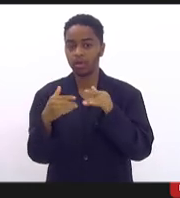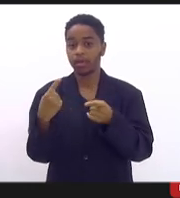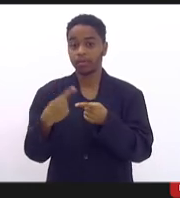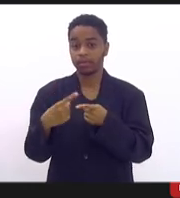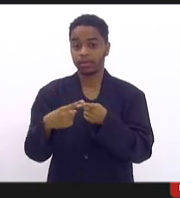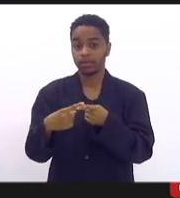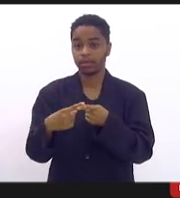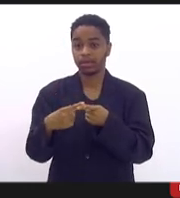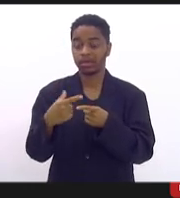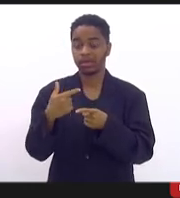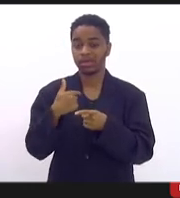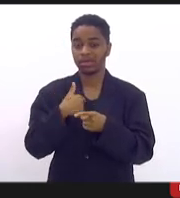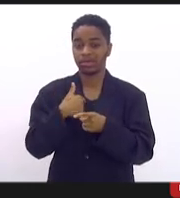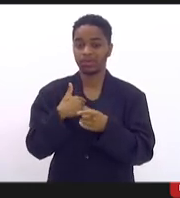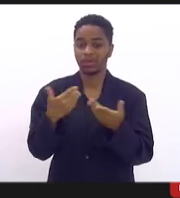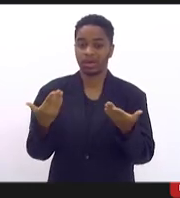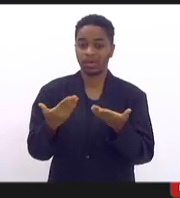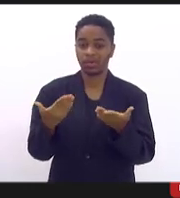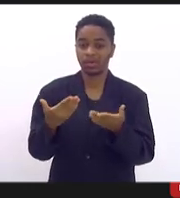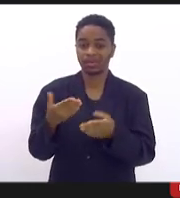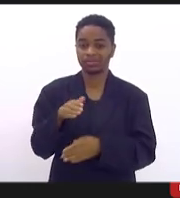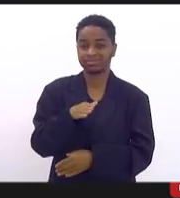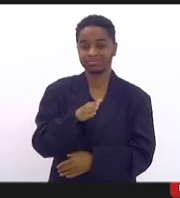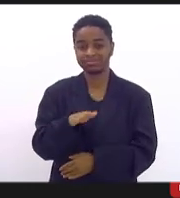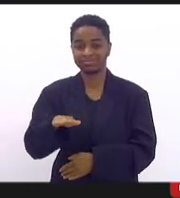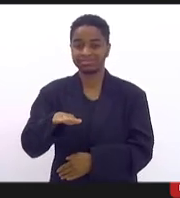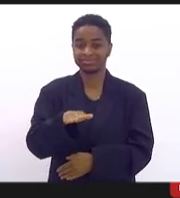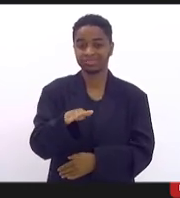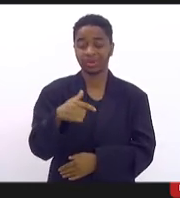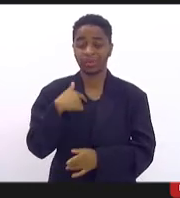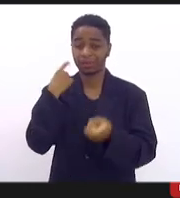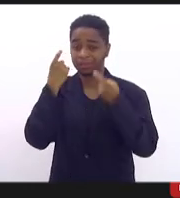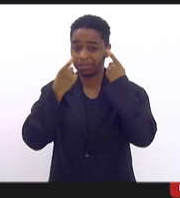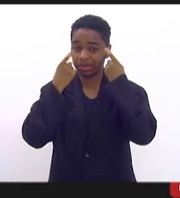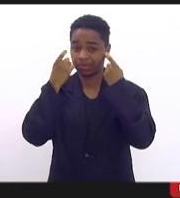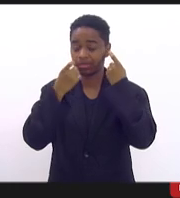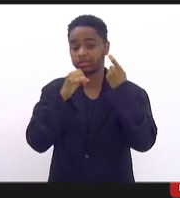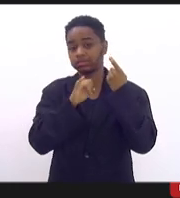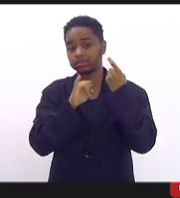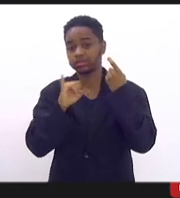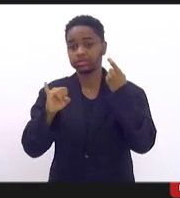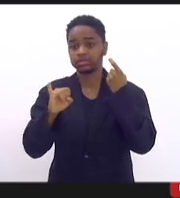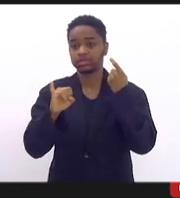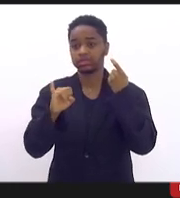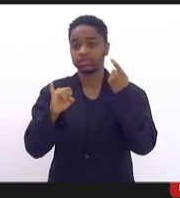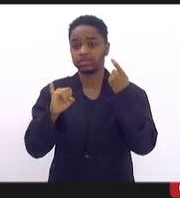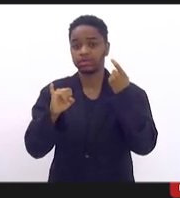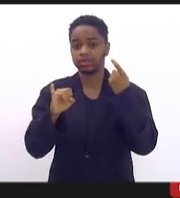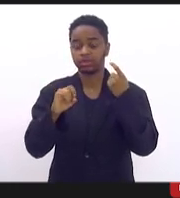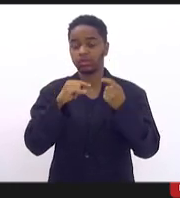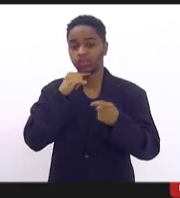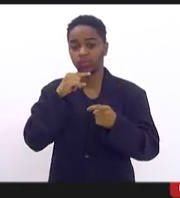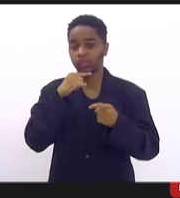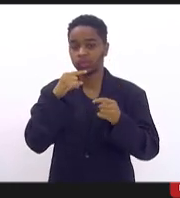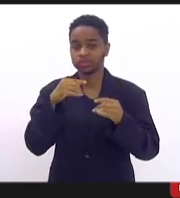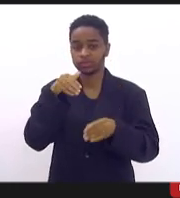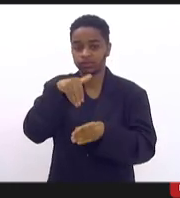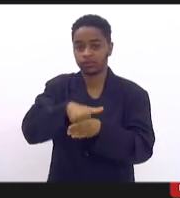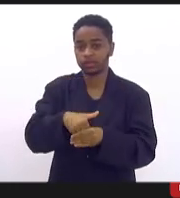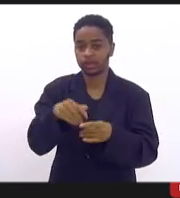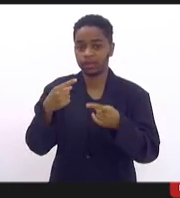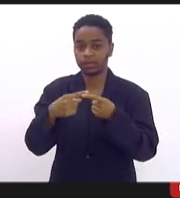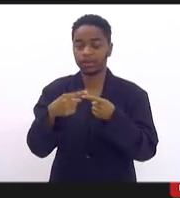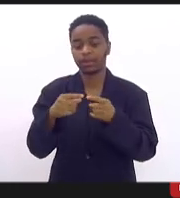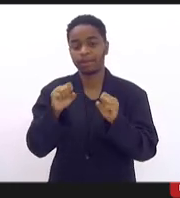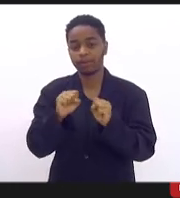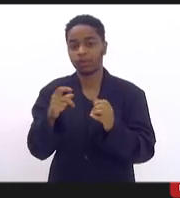em trânsito, fico preocupada da gente não ter o quórum por